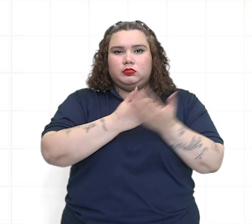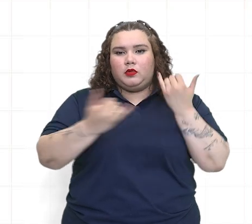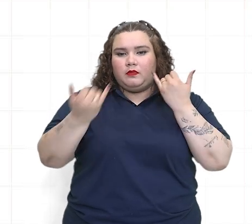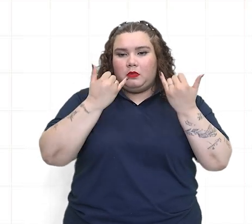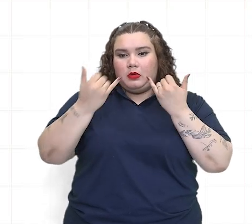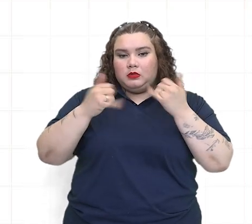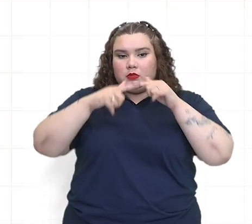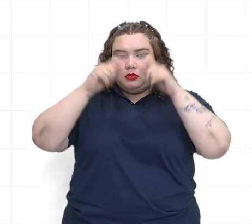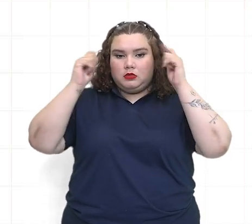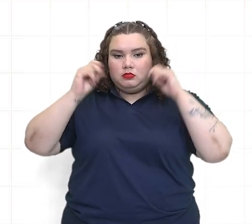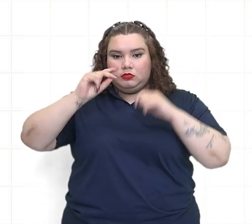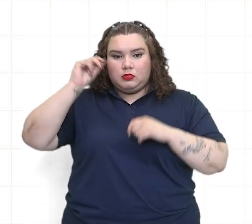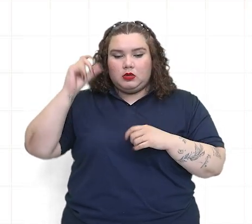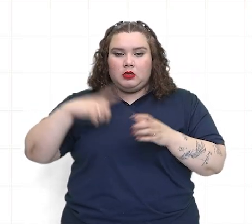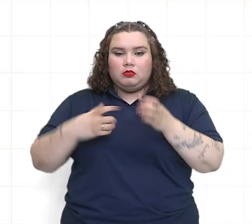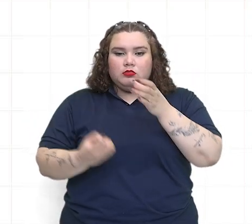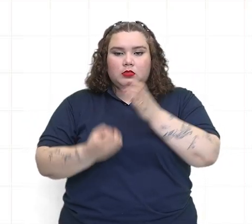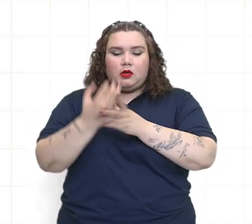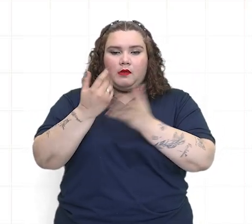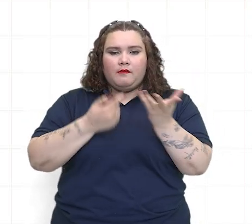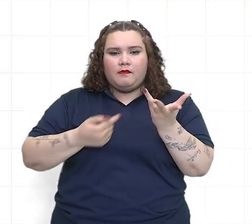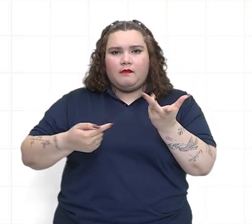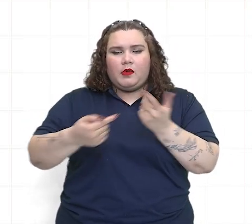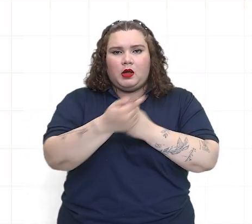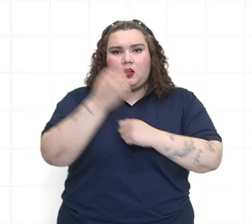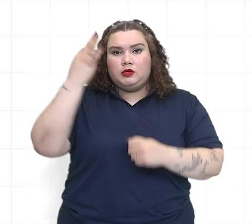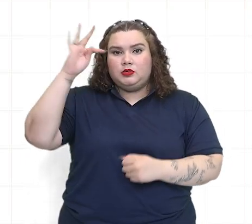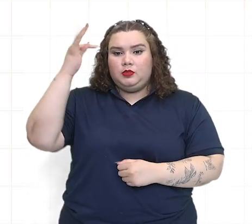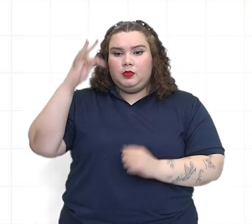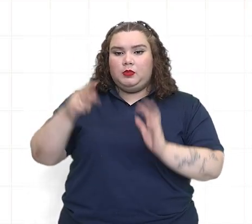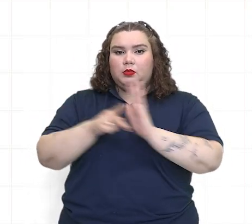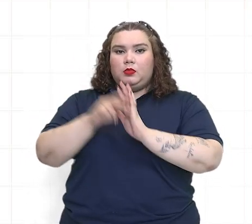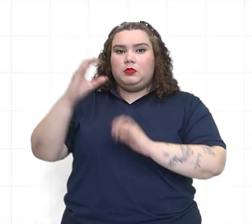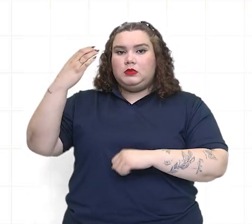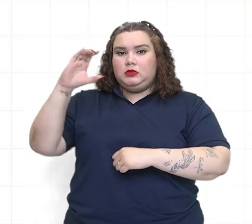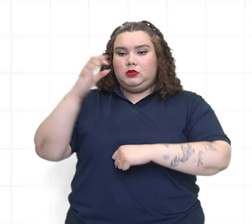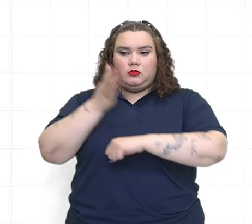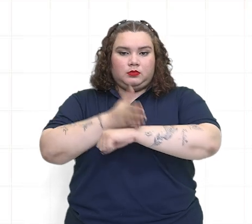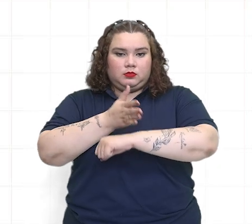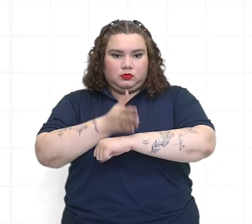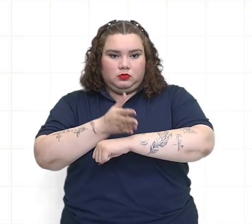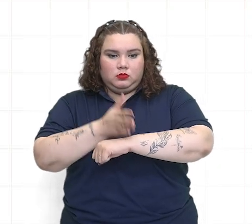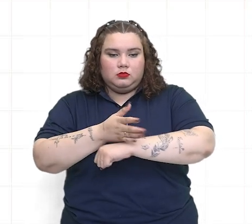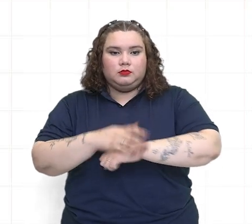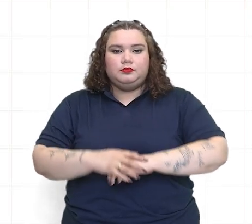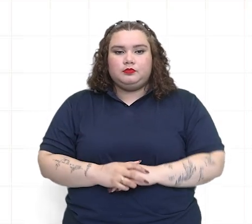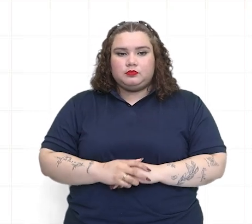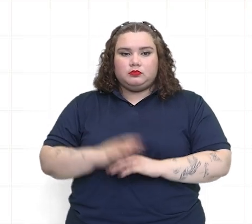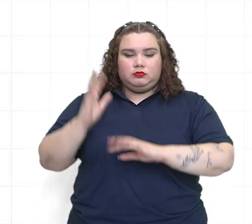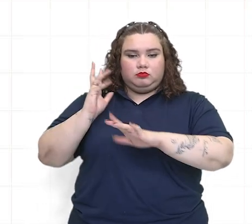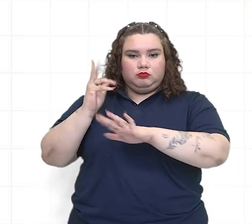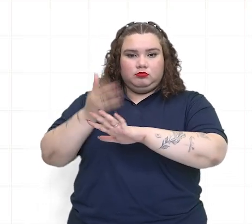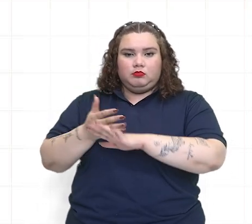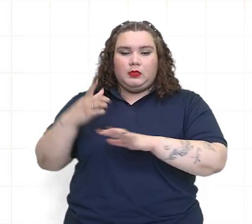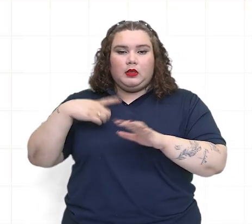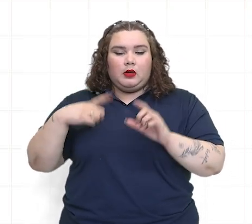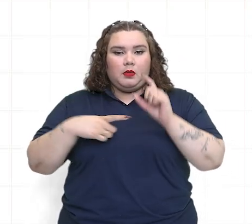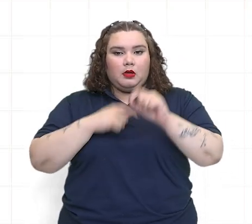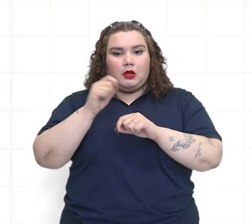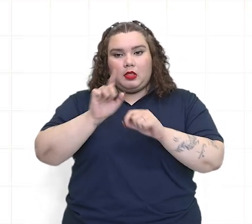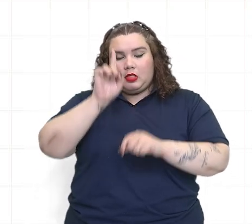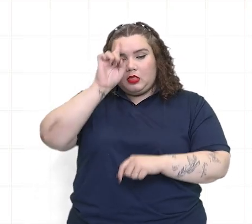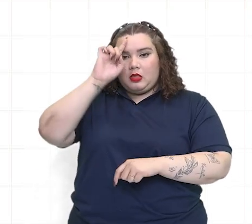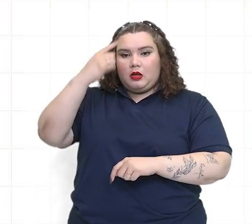gregos antigos deram vida a várias teorias da ciência moderna. Até muitas das suas